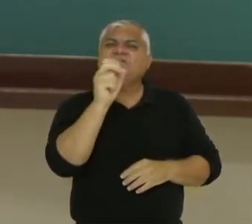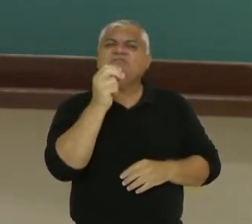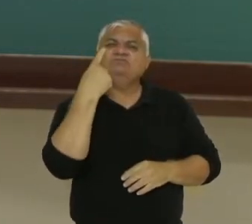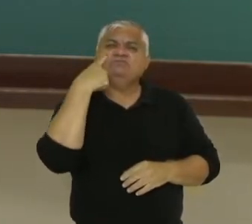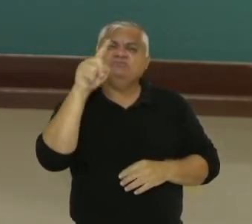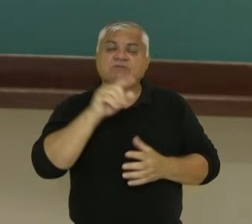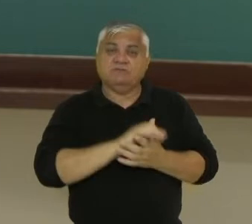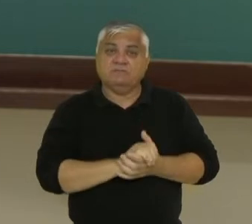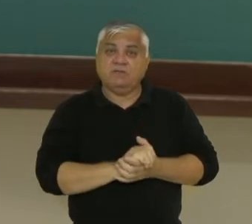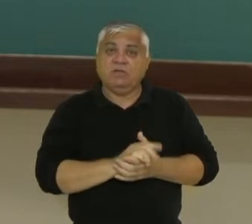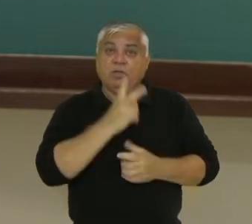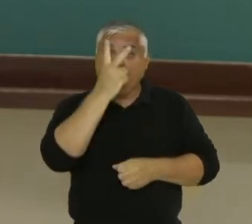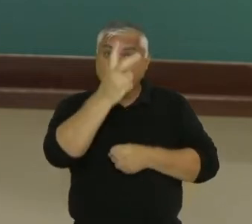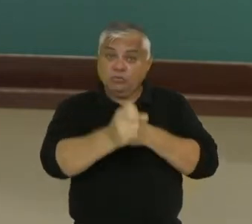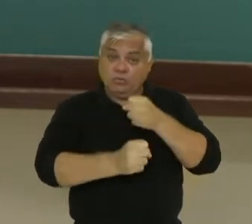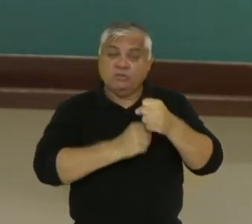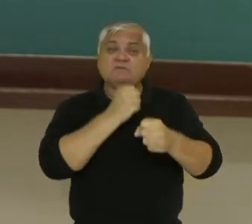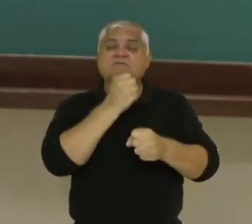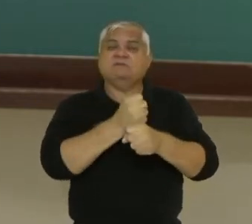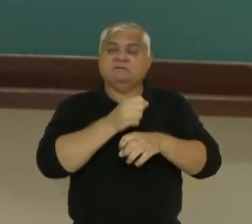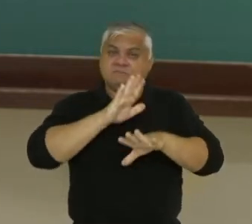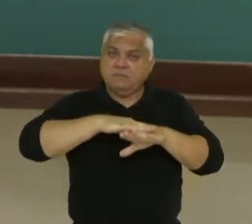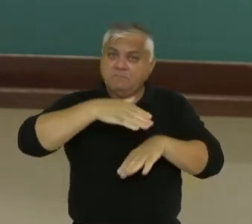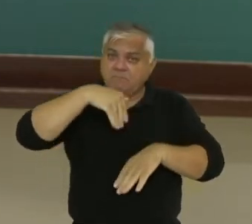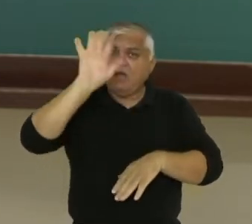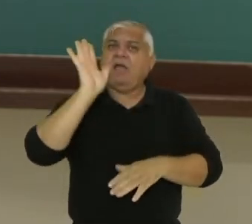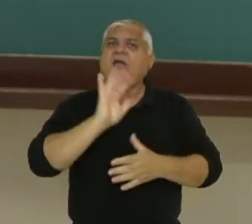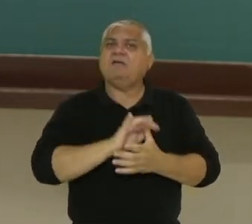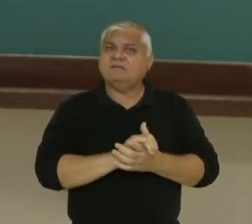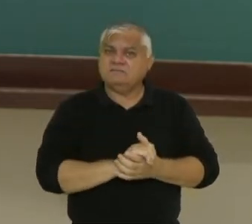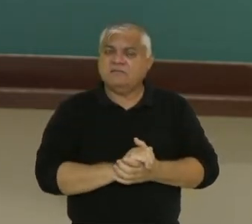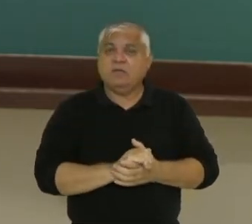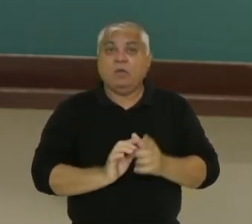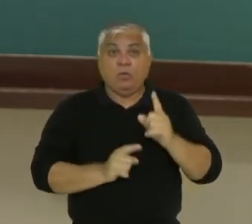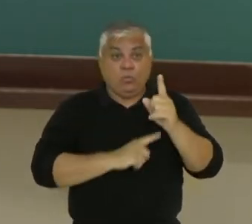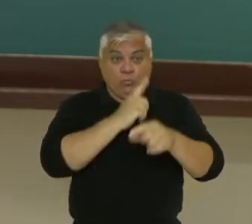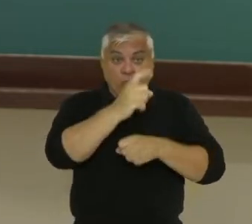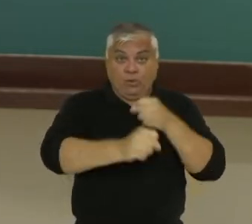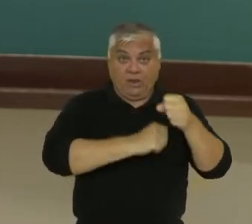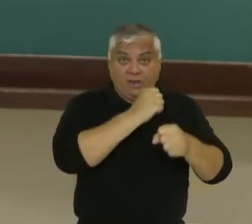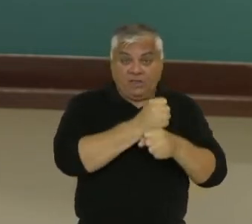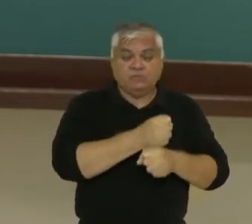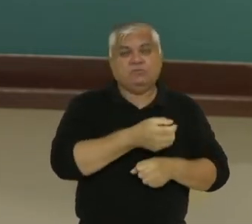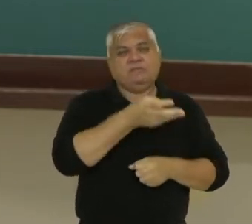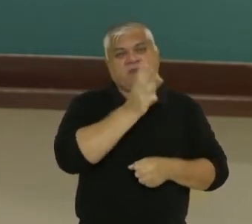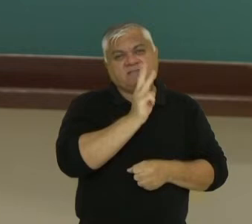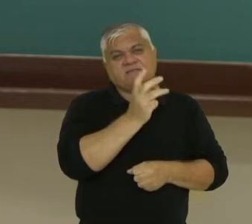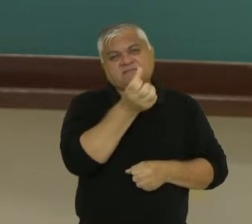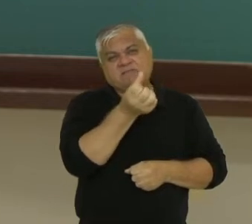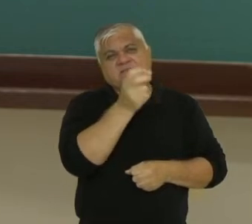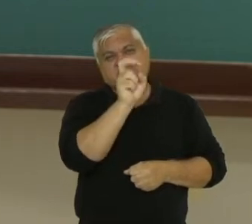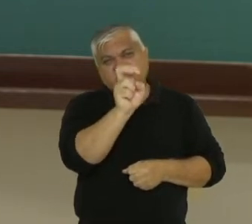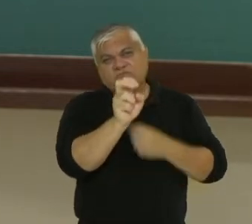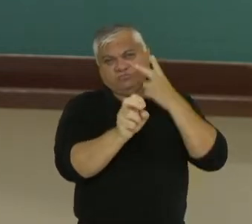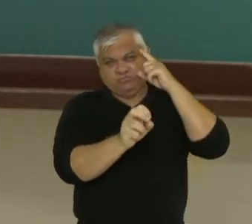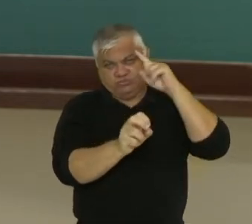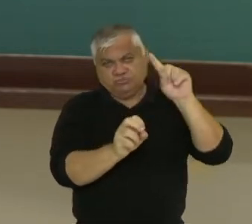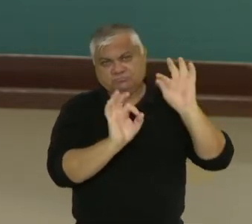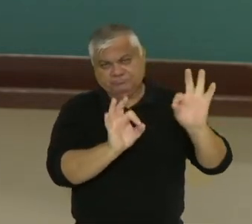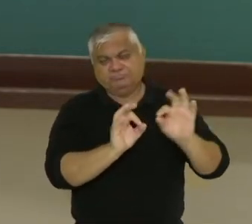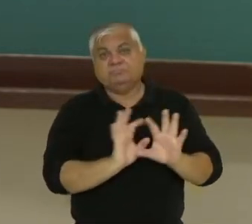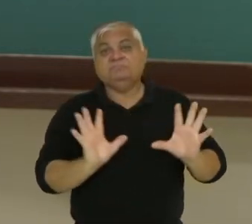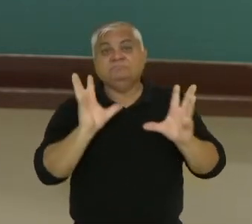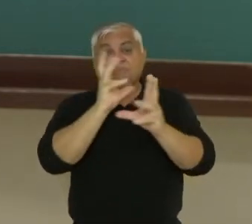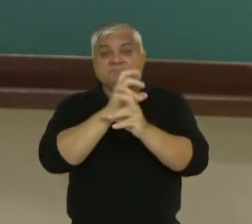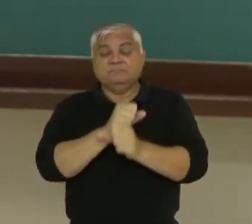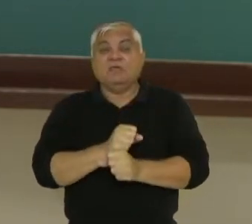Porque 2 anos é mais que 720 dias. Um ano tem mais de 360 dias, não é verdade?